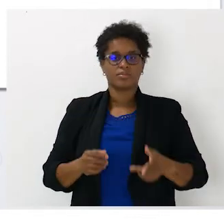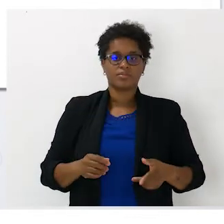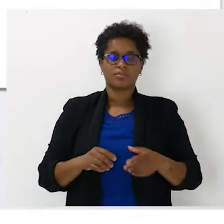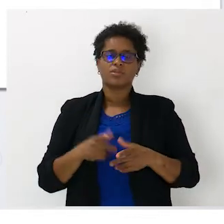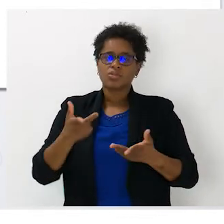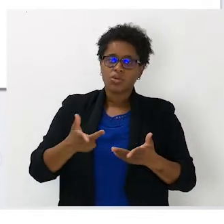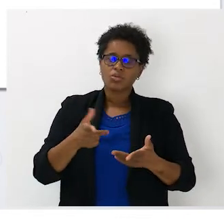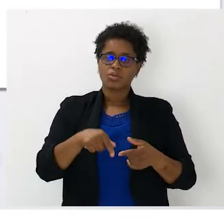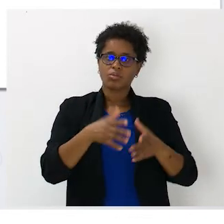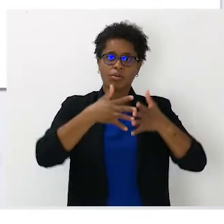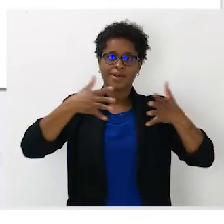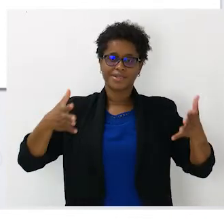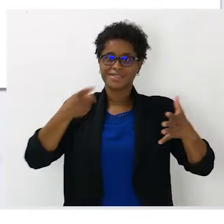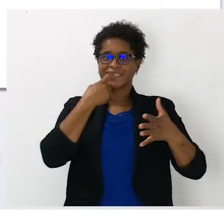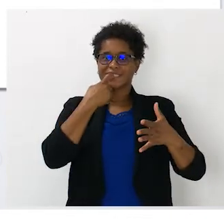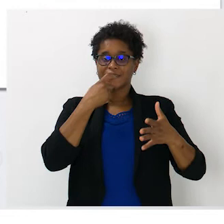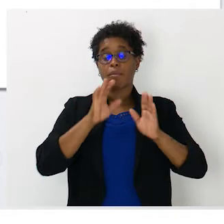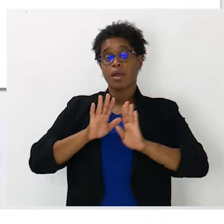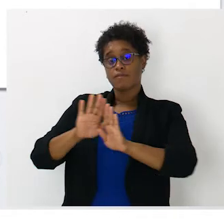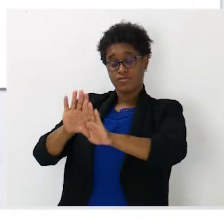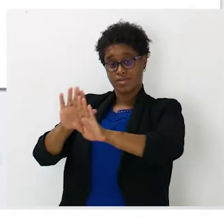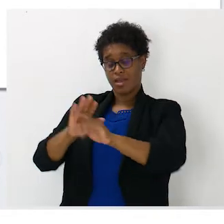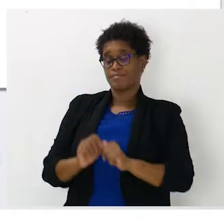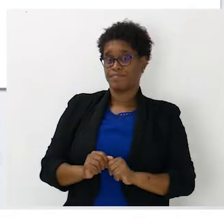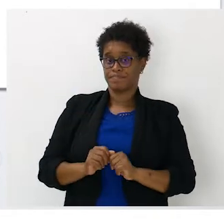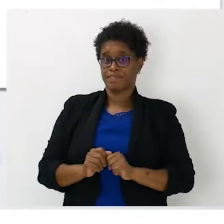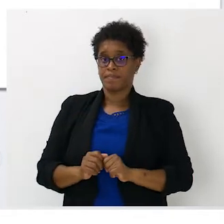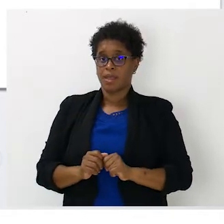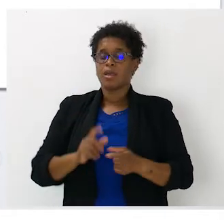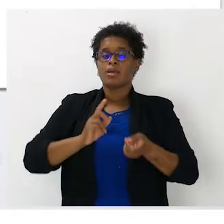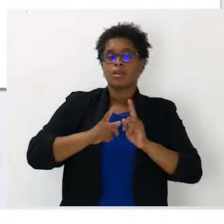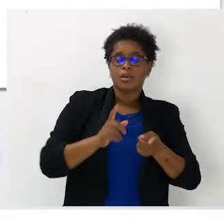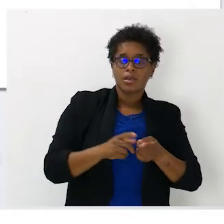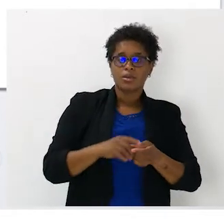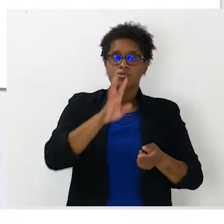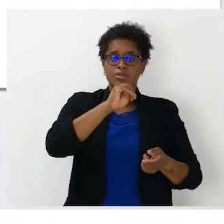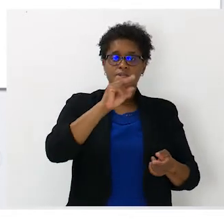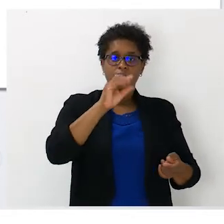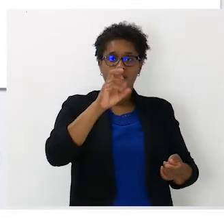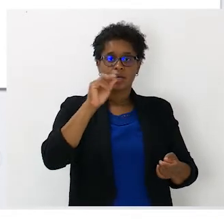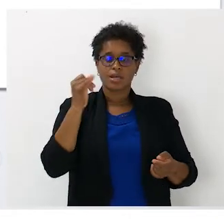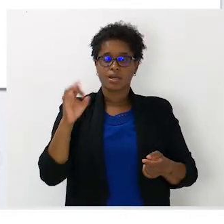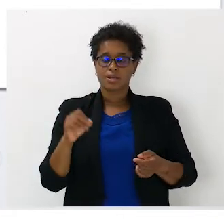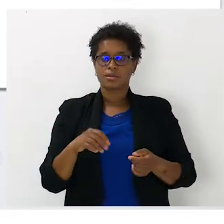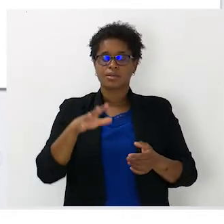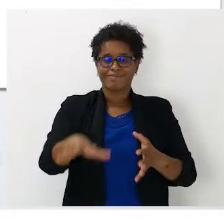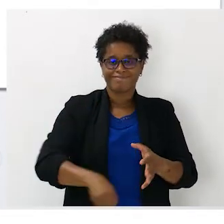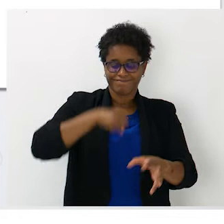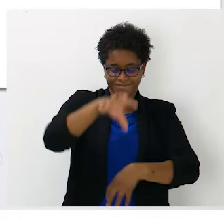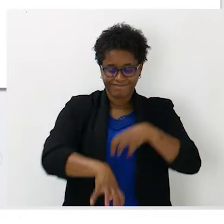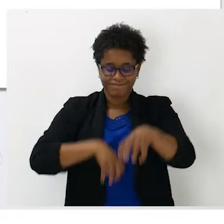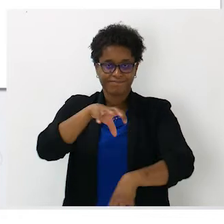por grandes pedras para evitar que os chacais desenterrem o